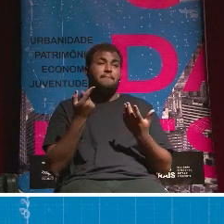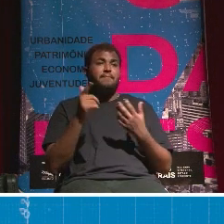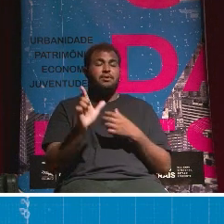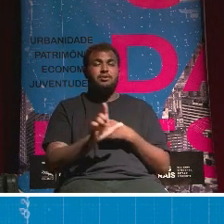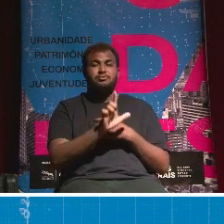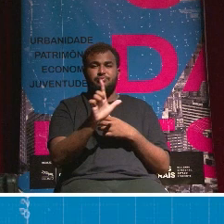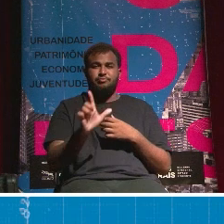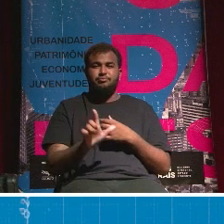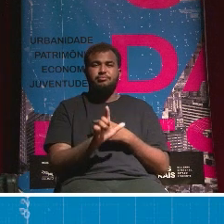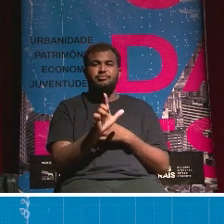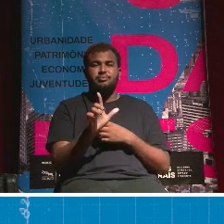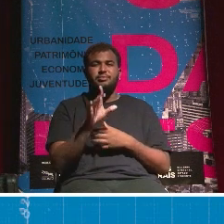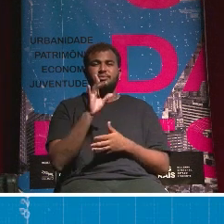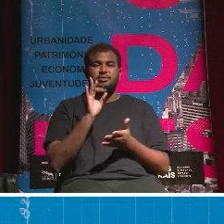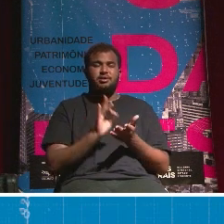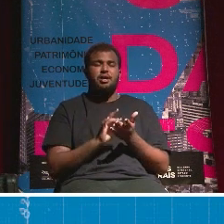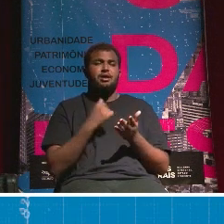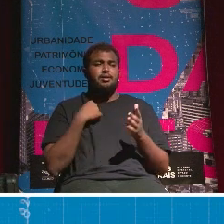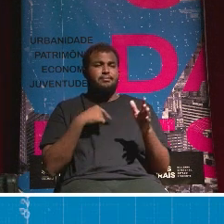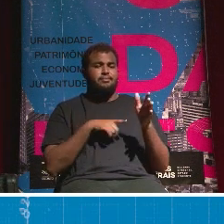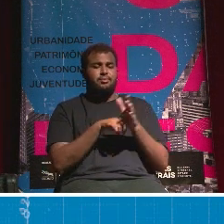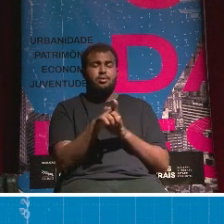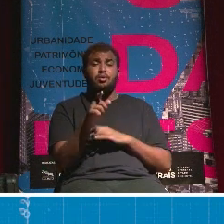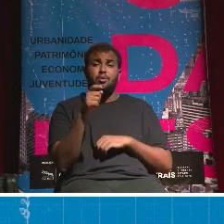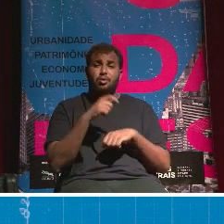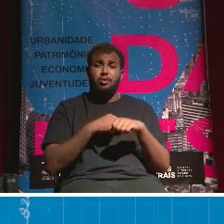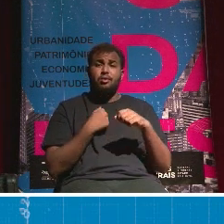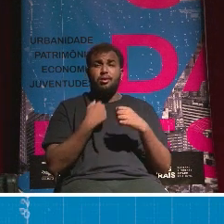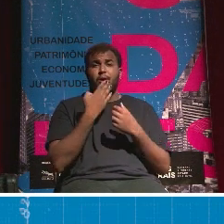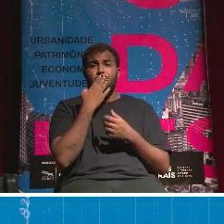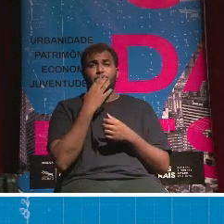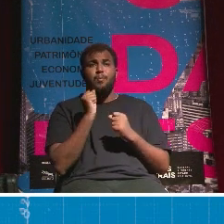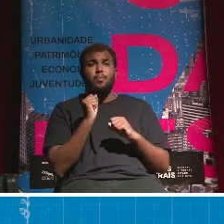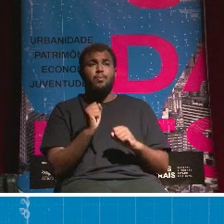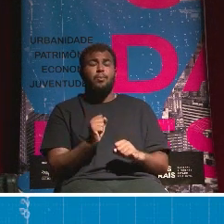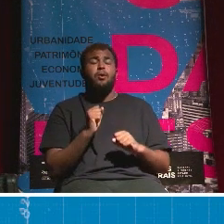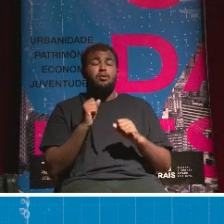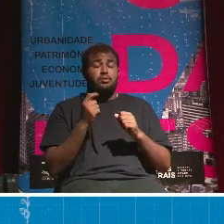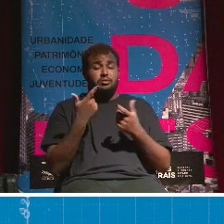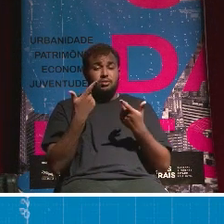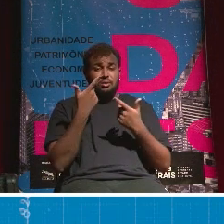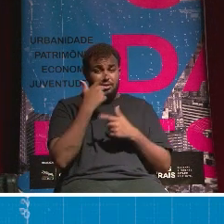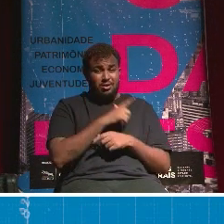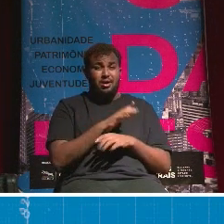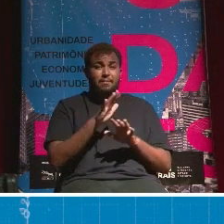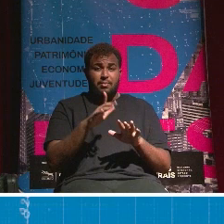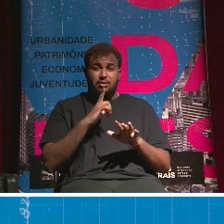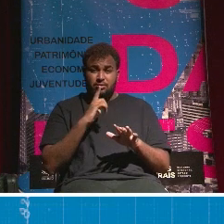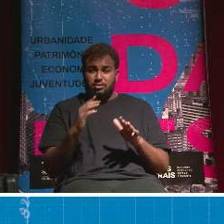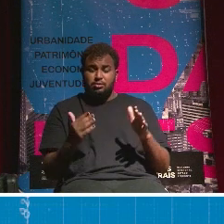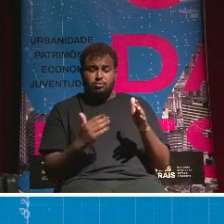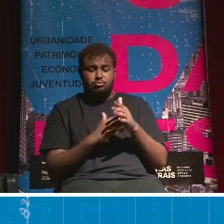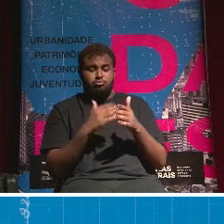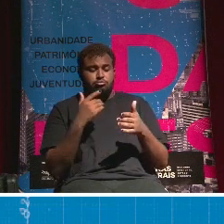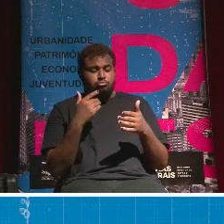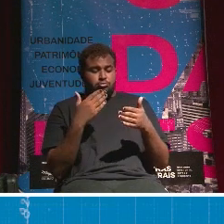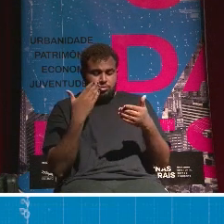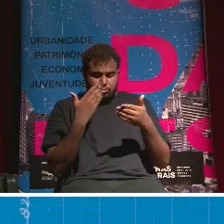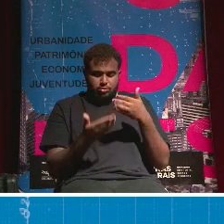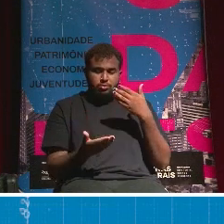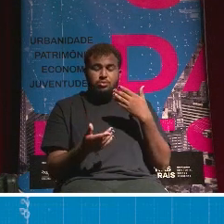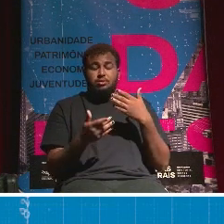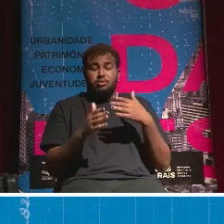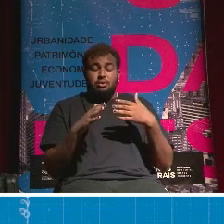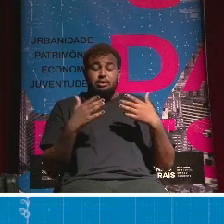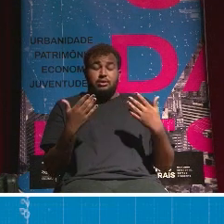que não é perguntar o quanto eu posso ganhar com isso, mas determinar um limite de perda. As perguntas que orientam a